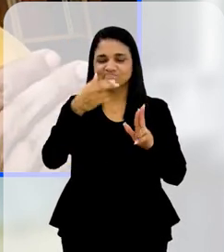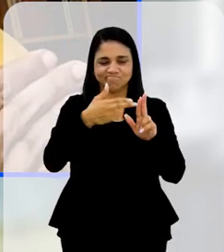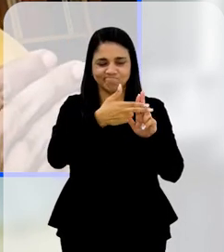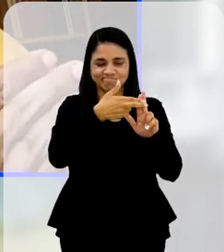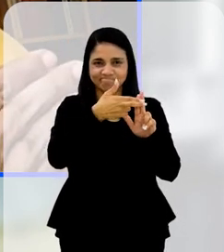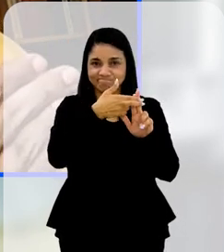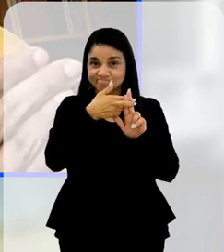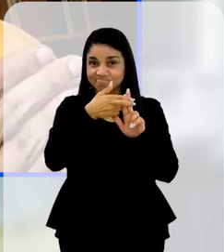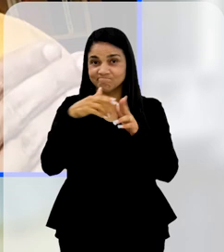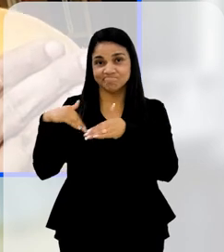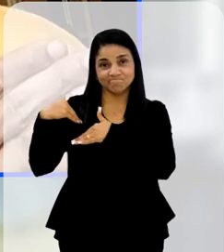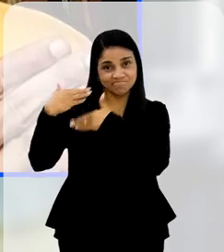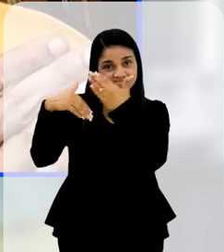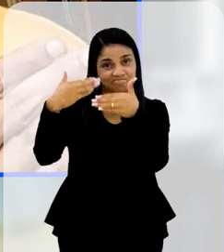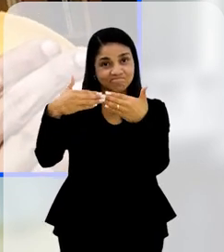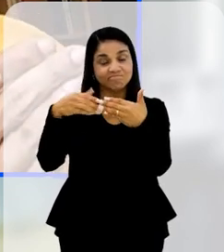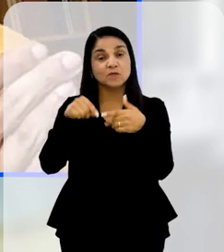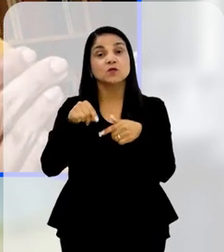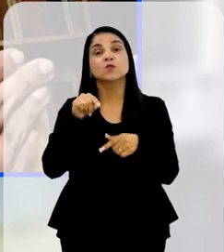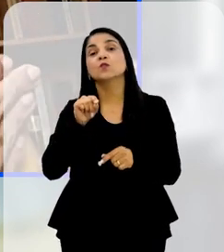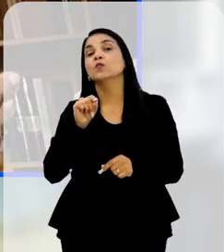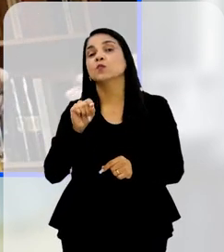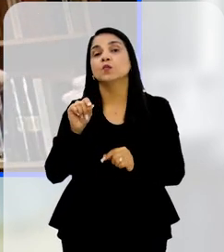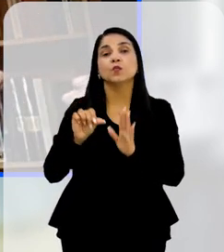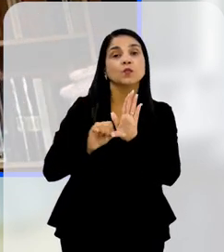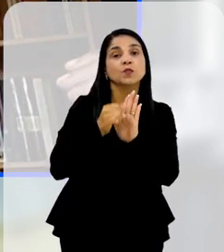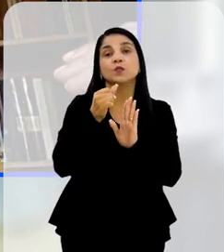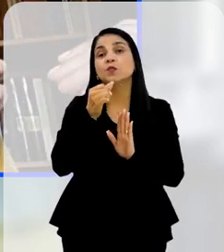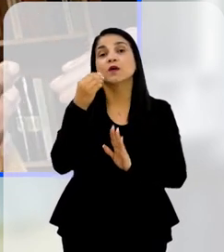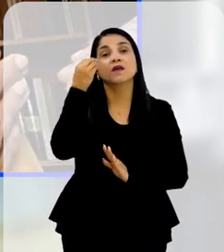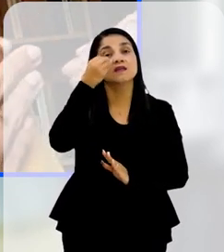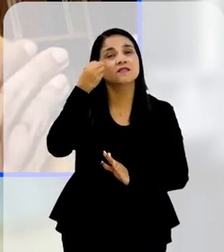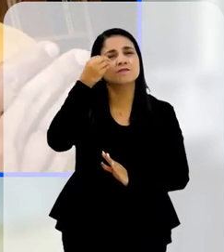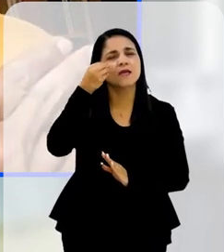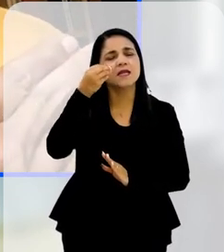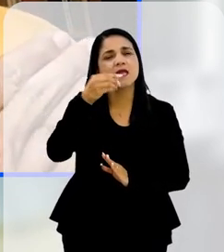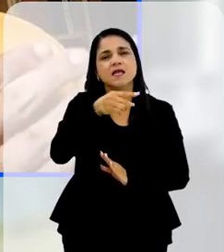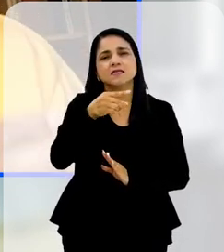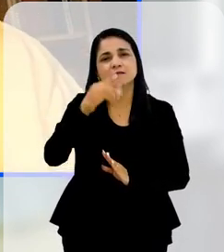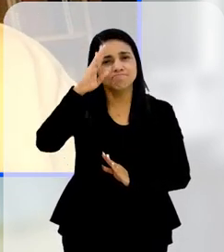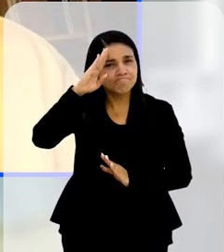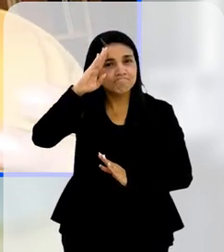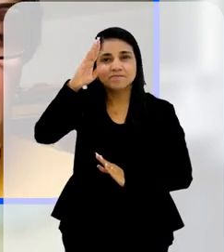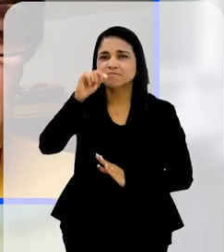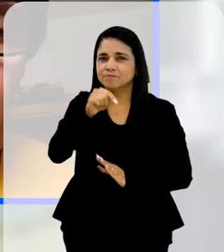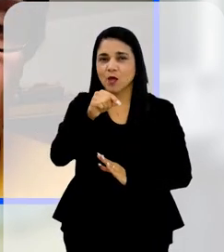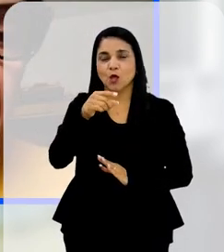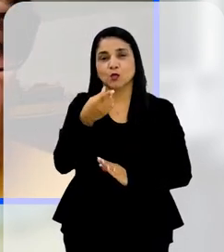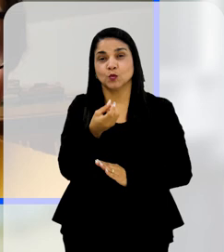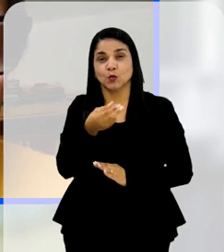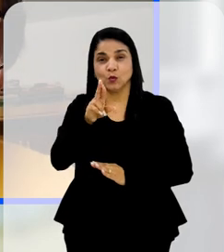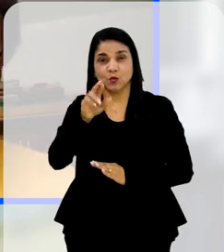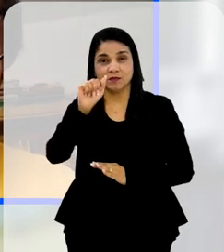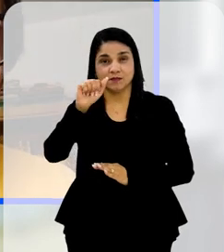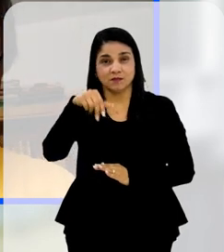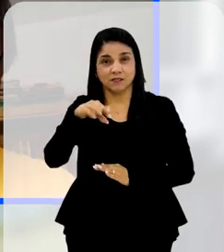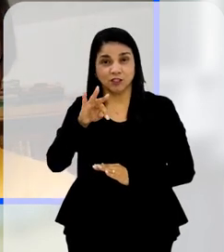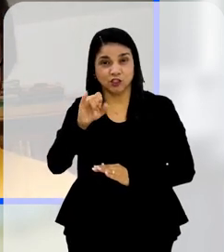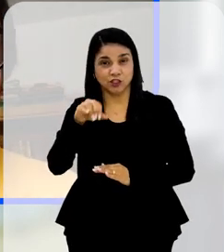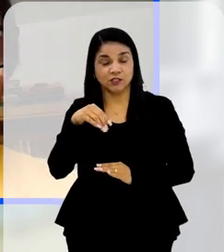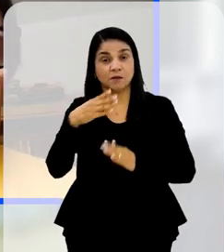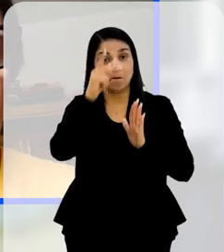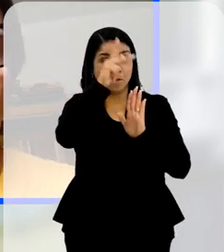por conta dessas experiências pioneiras, né, que o Dr. Santini acabou de falar, projeto Niterói, depois ele